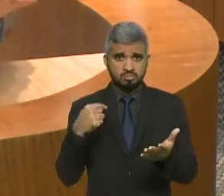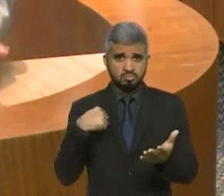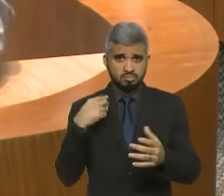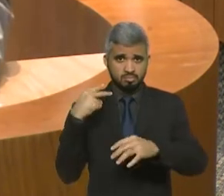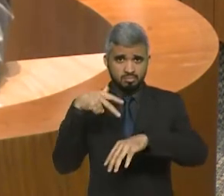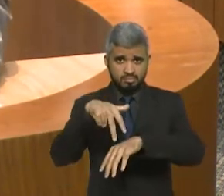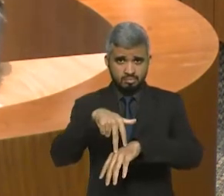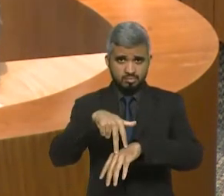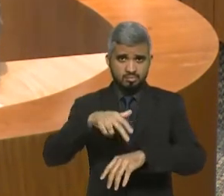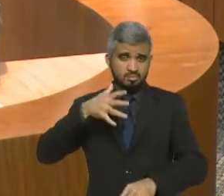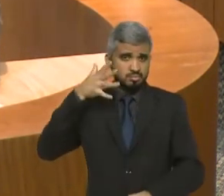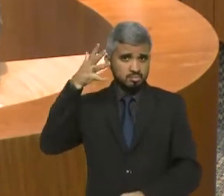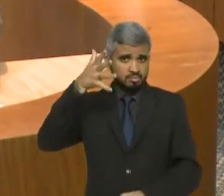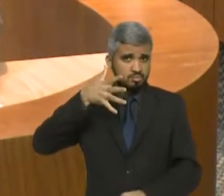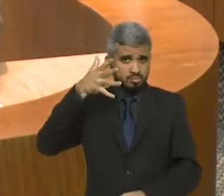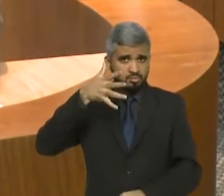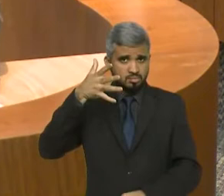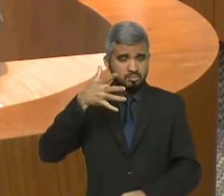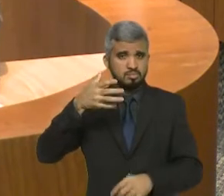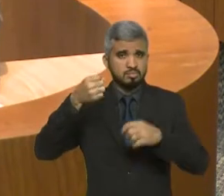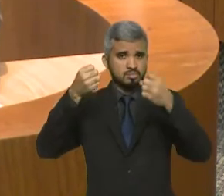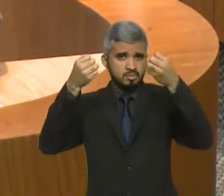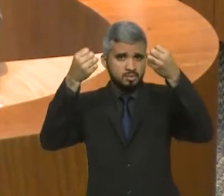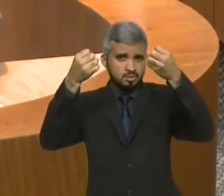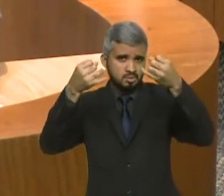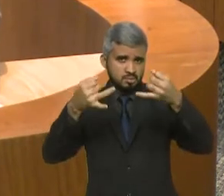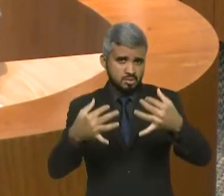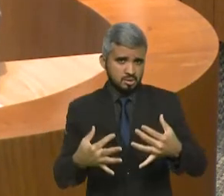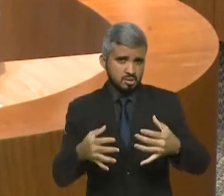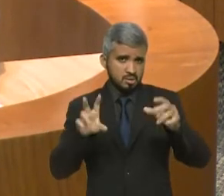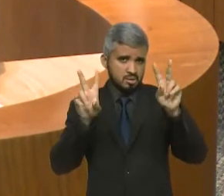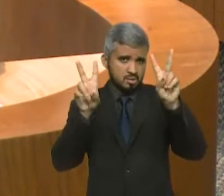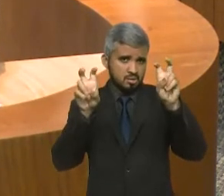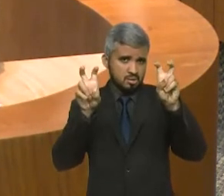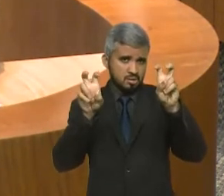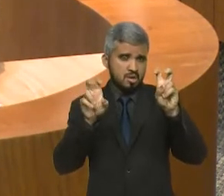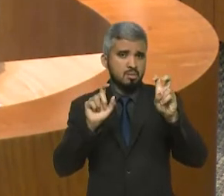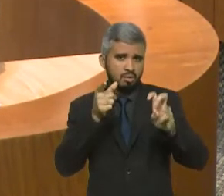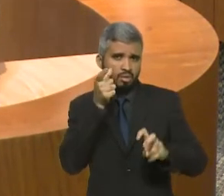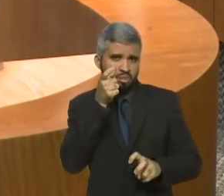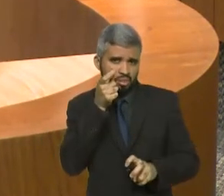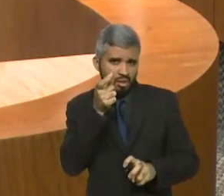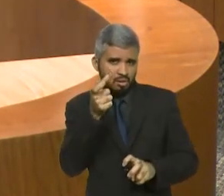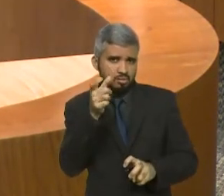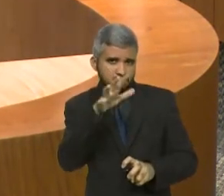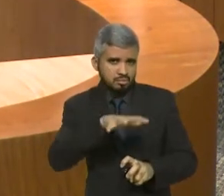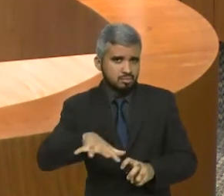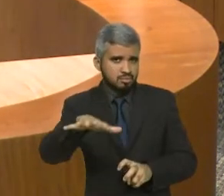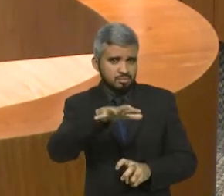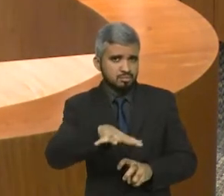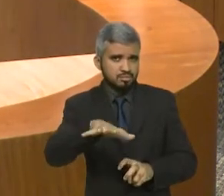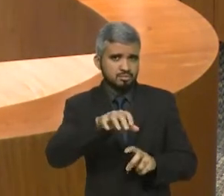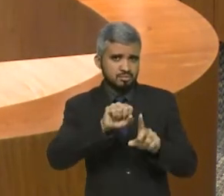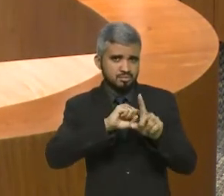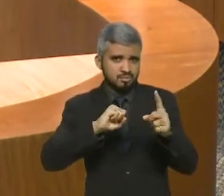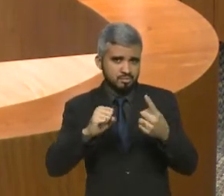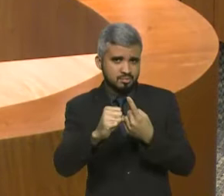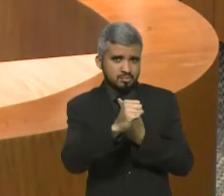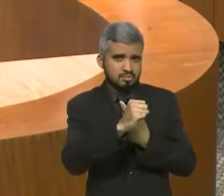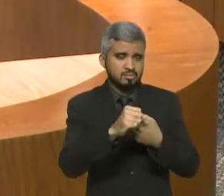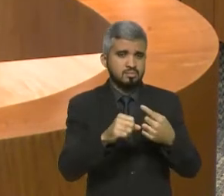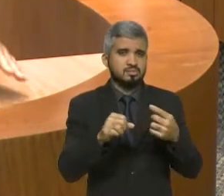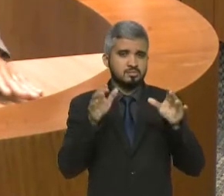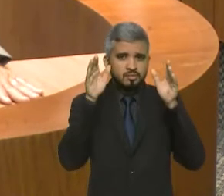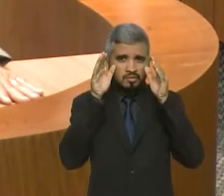apenas para tratar de um assunto que julgo de interesse público, em especial daquelas comunidades,